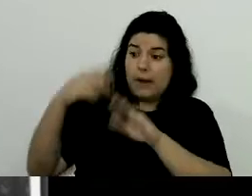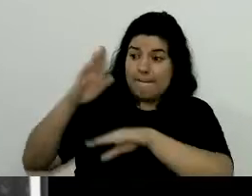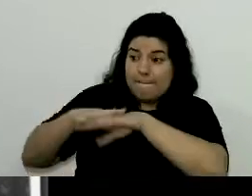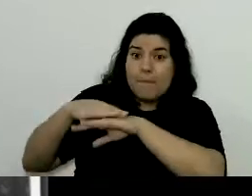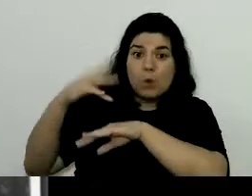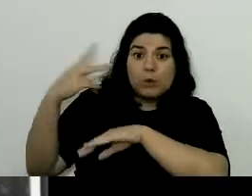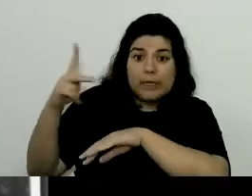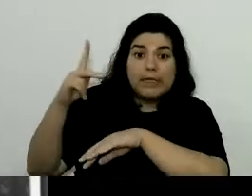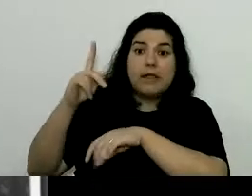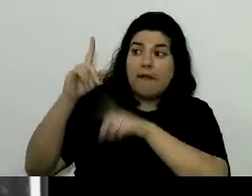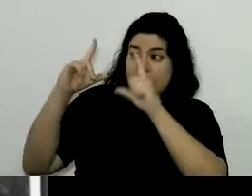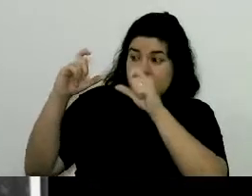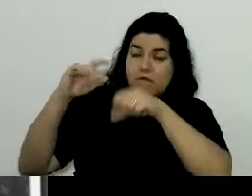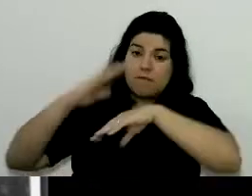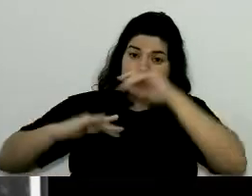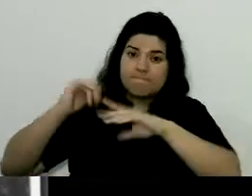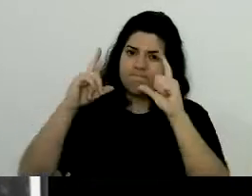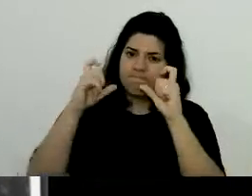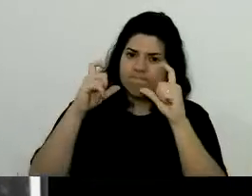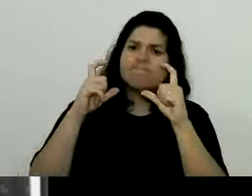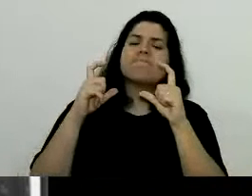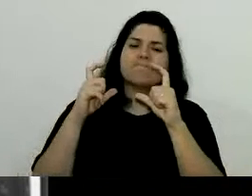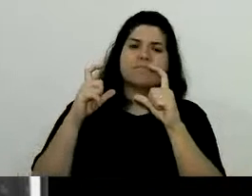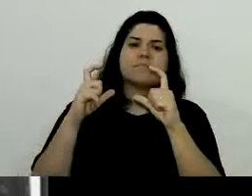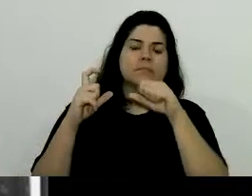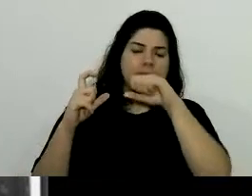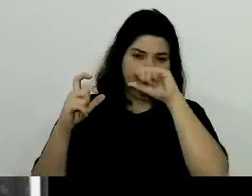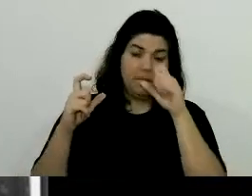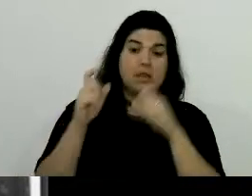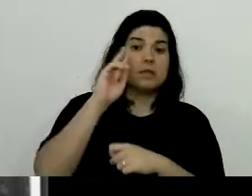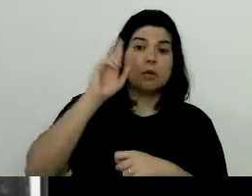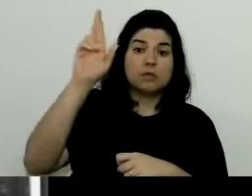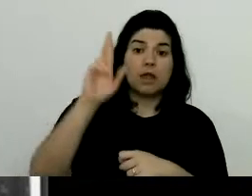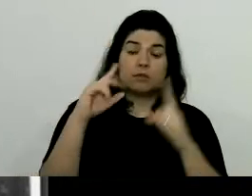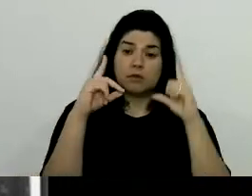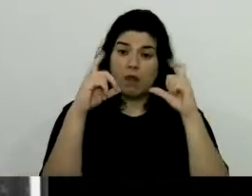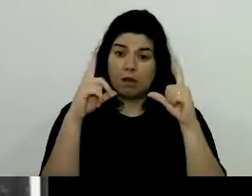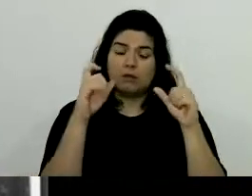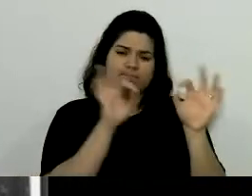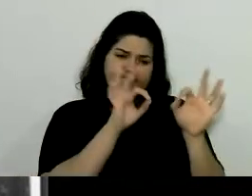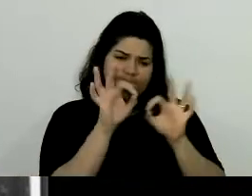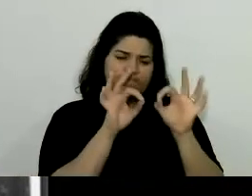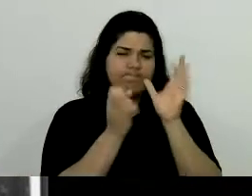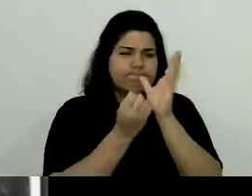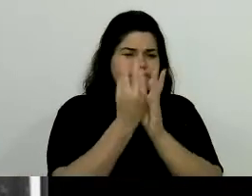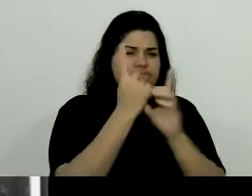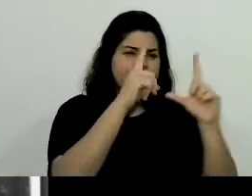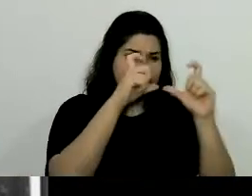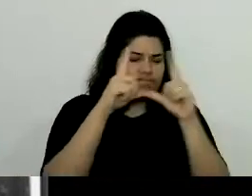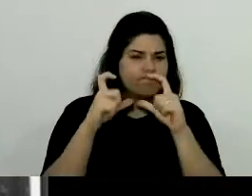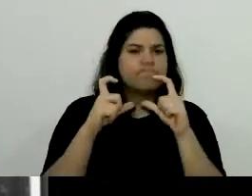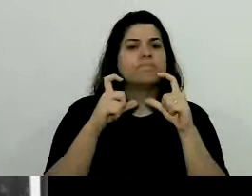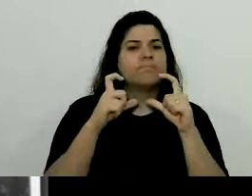do arquivo, o centro lógico do arquivo, né? O responsável pela produção, pela formação,